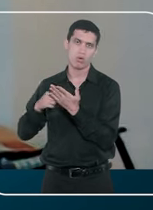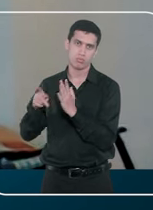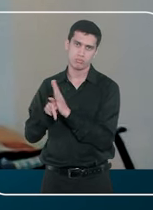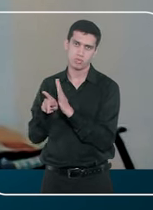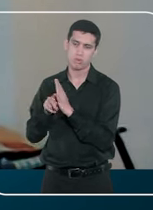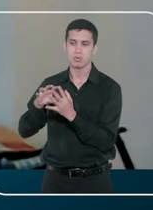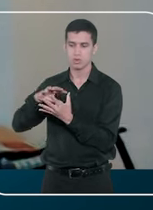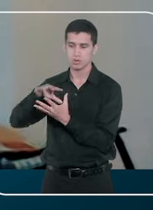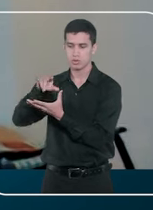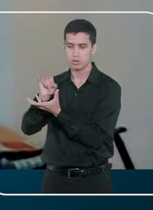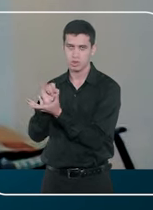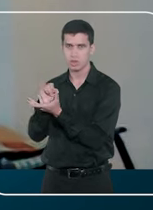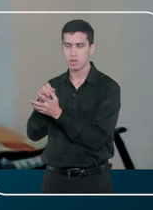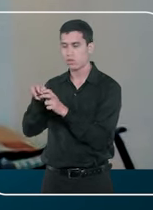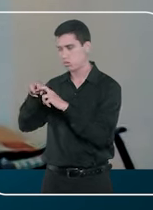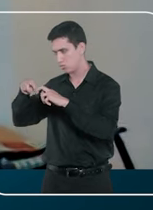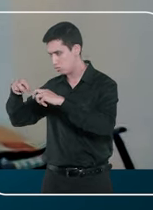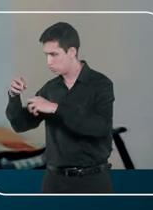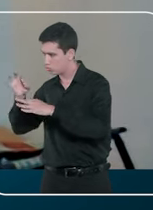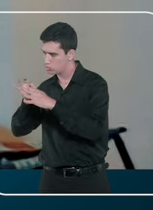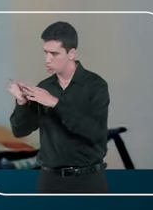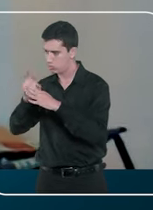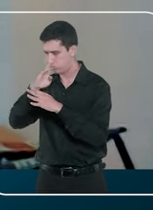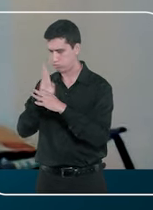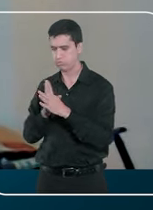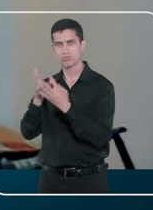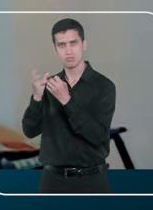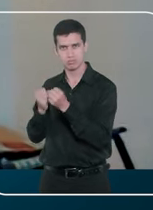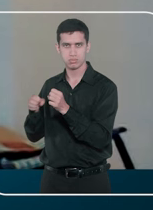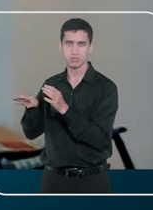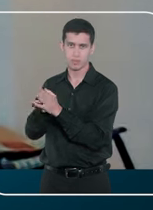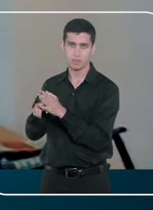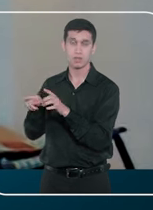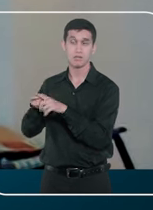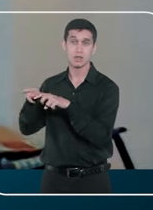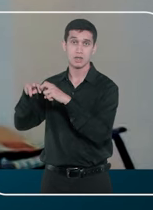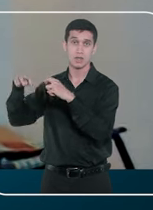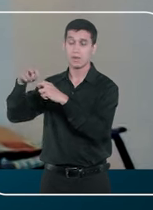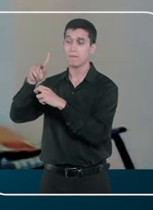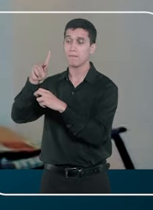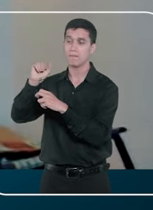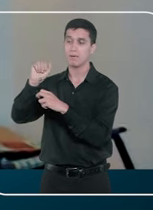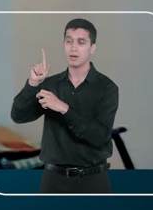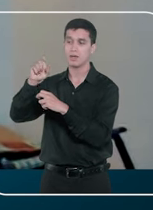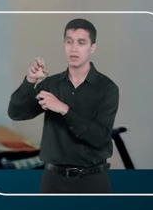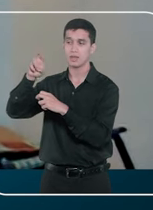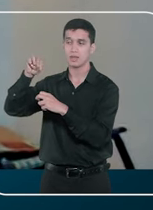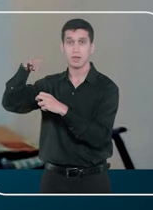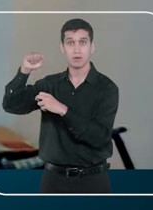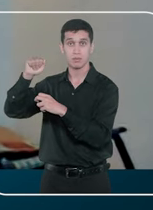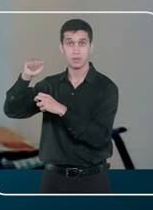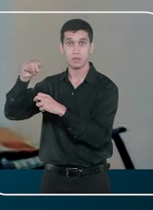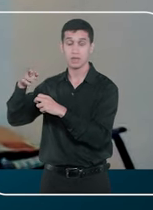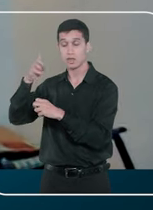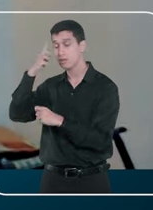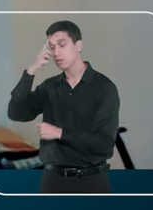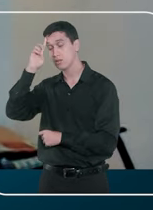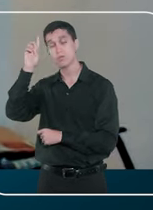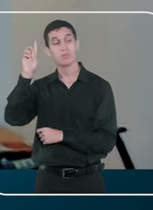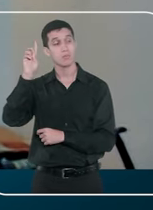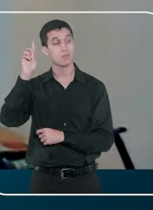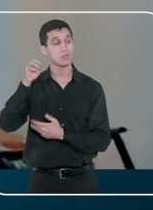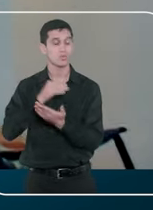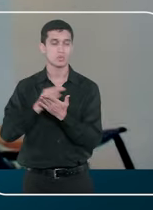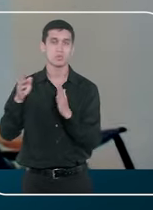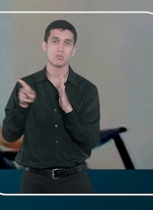e o destaque aqui se encontra para a chamada Convenção de Palermo, de onde lá surge a ideia da colaboração premiada. A